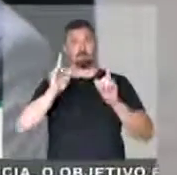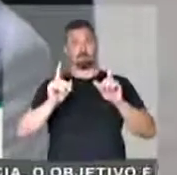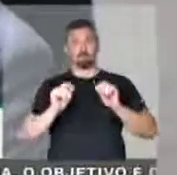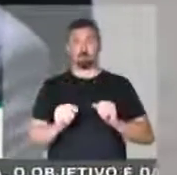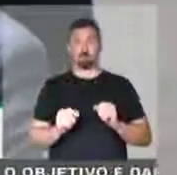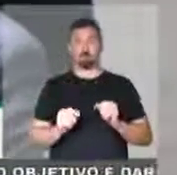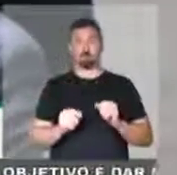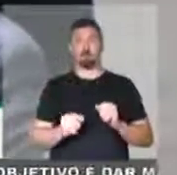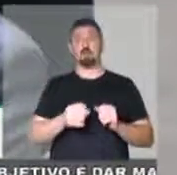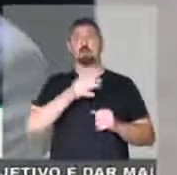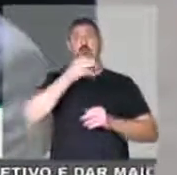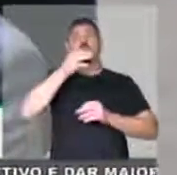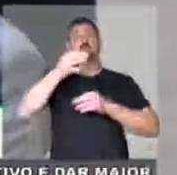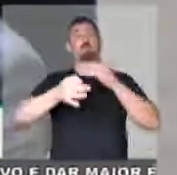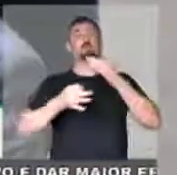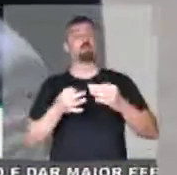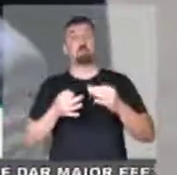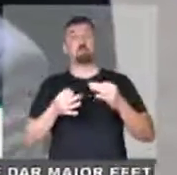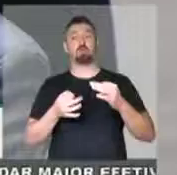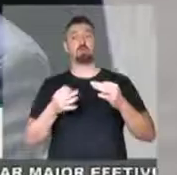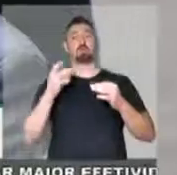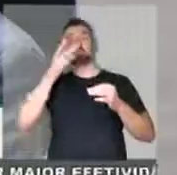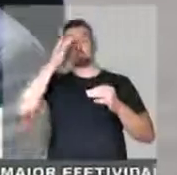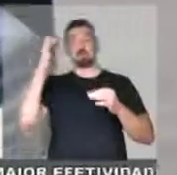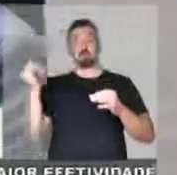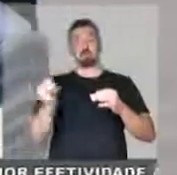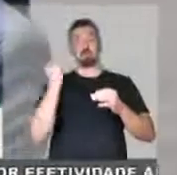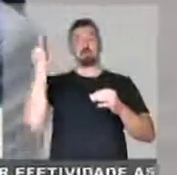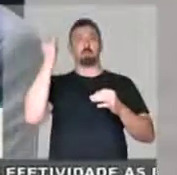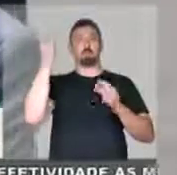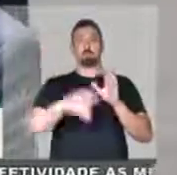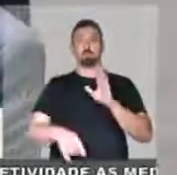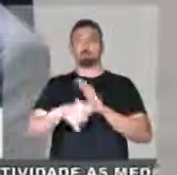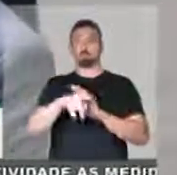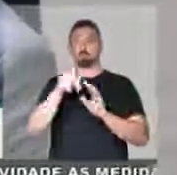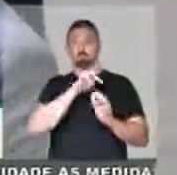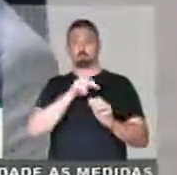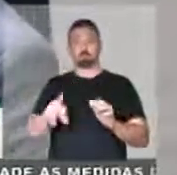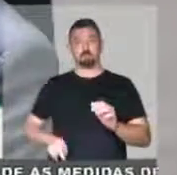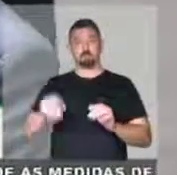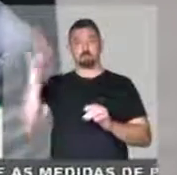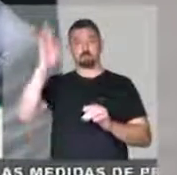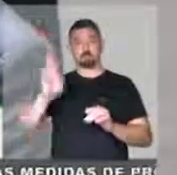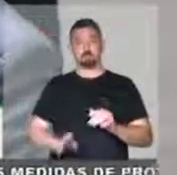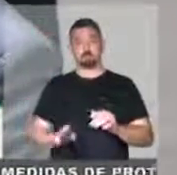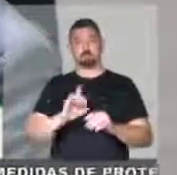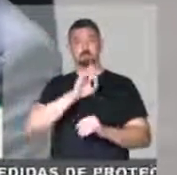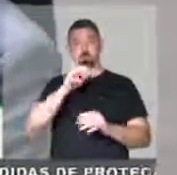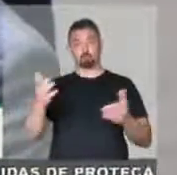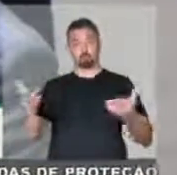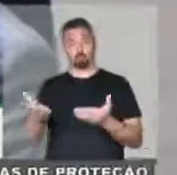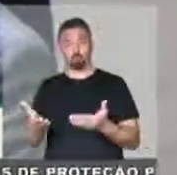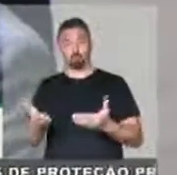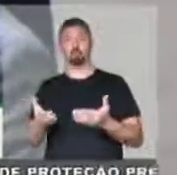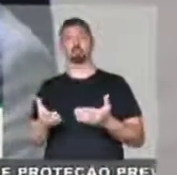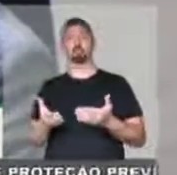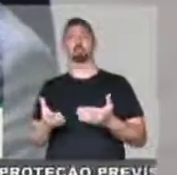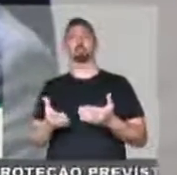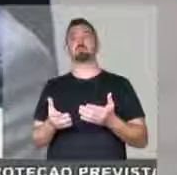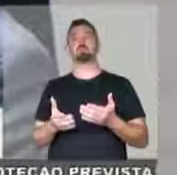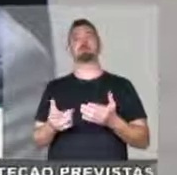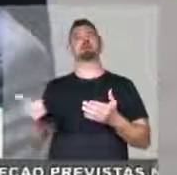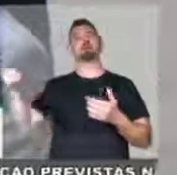lamentar as sugestões feitas por importantes colaboradores do presidente da República no dia de hoje, que